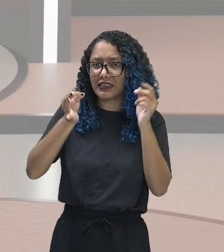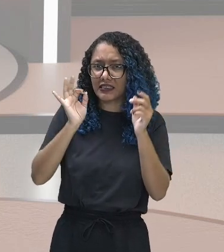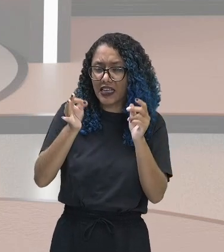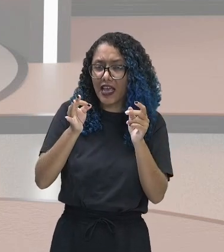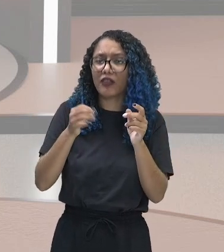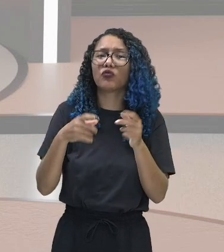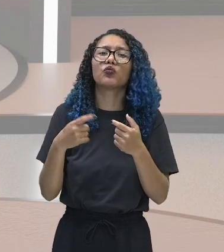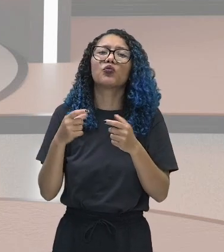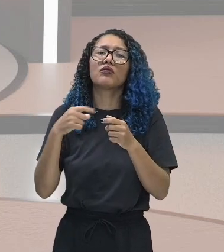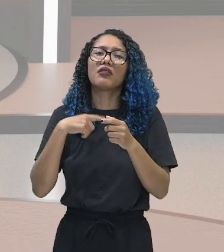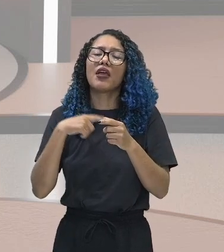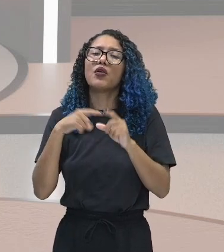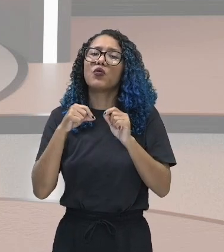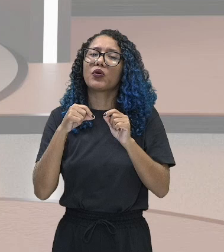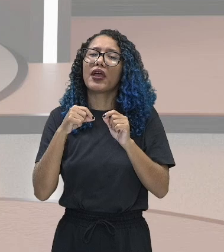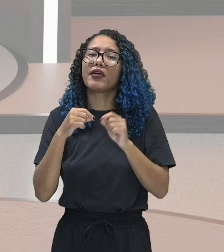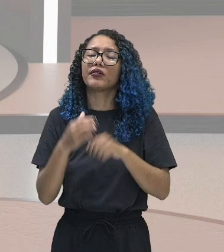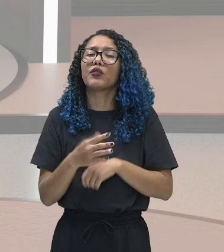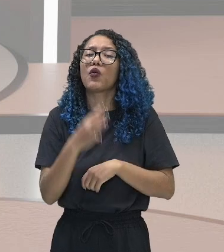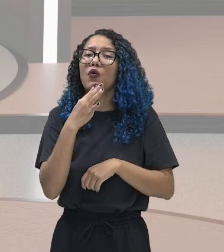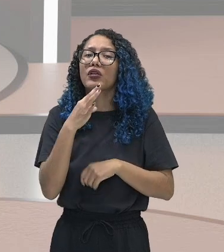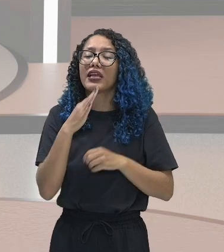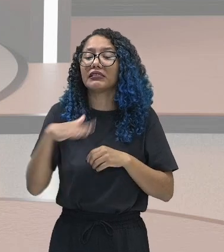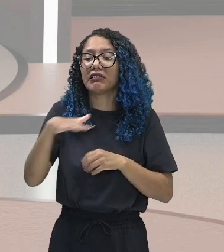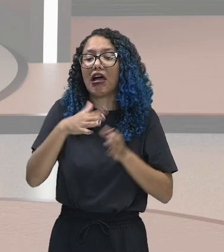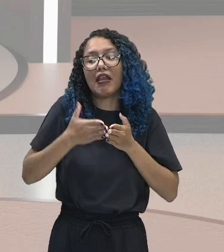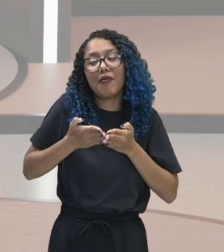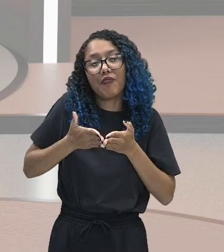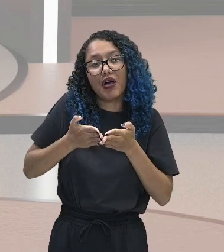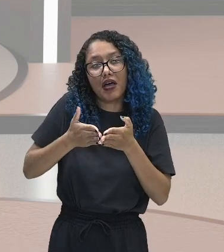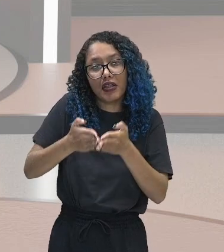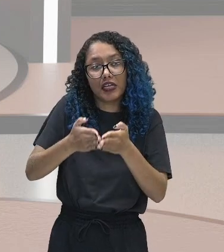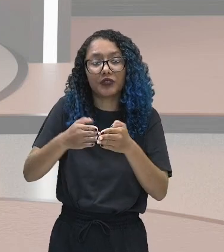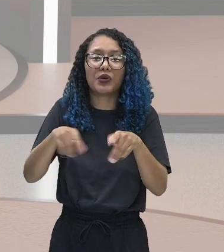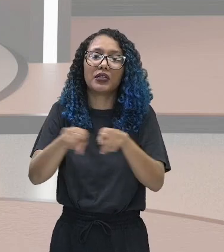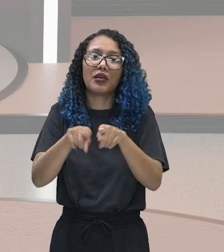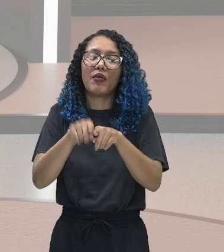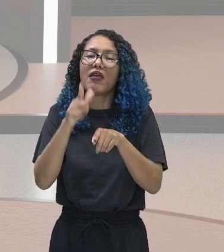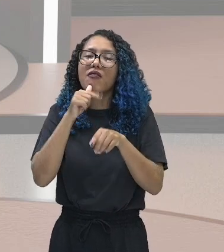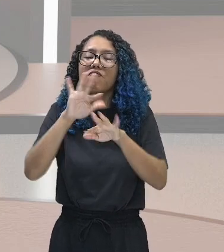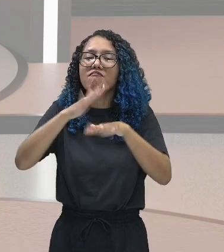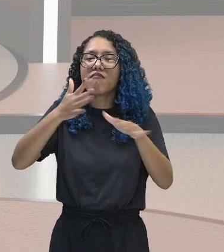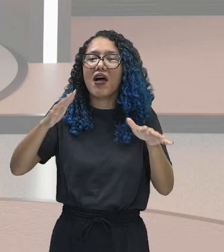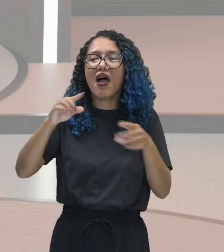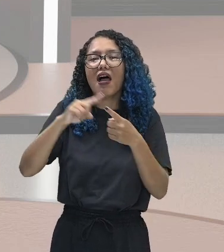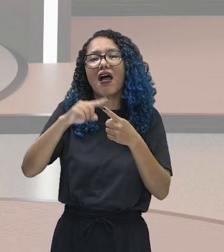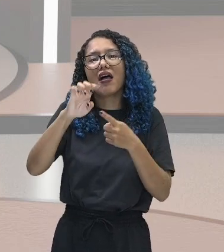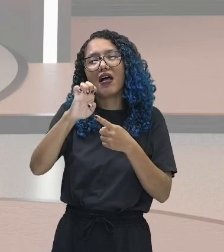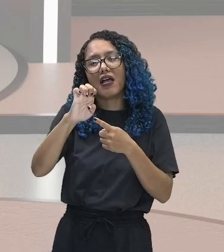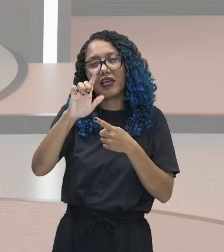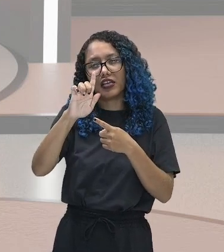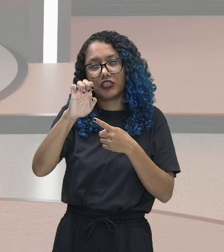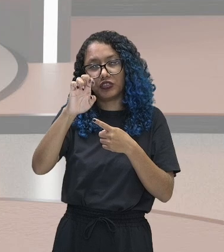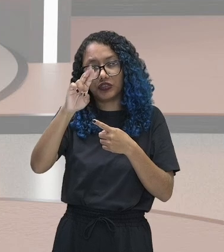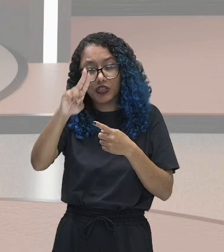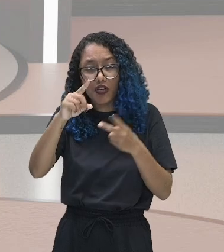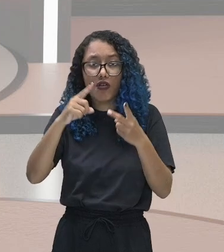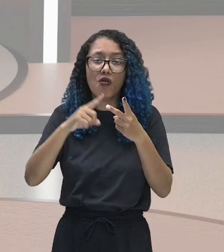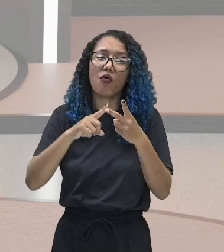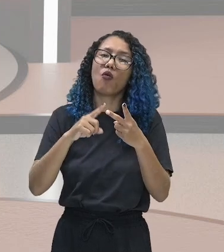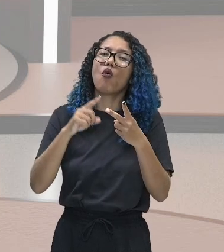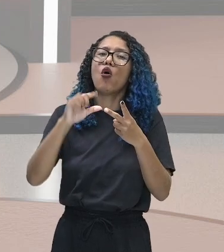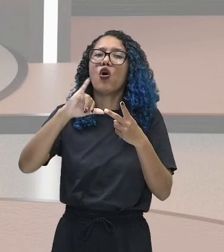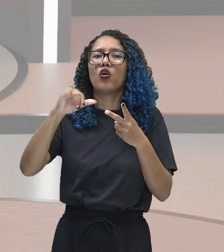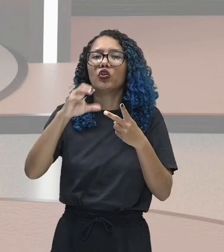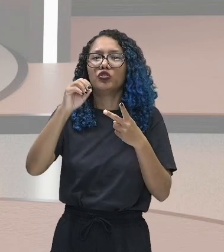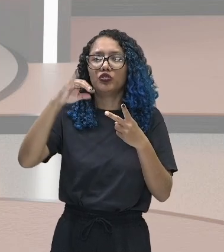navegação, povos conhecedores aí, né, deste mar que é o Mar Egeu, do Mar Jônico, próximo também ali ao